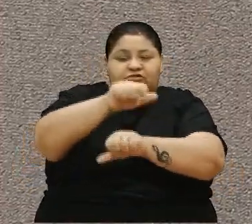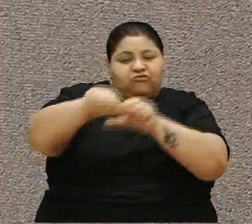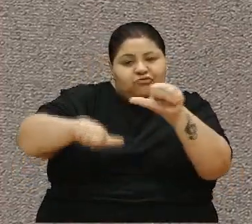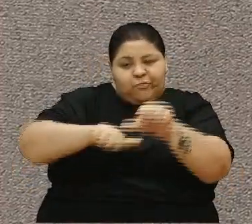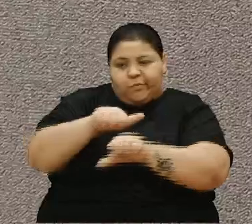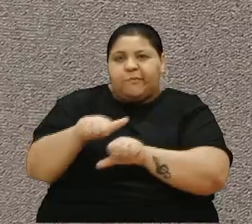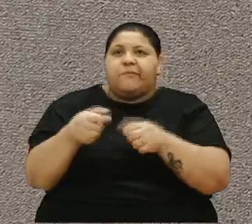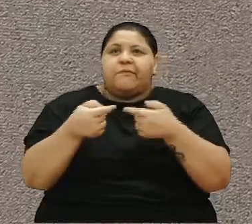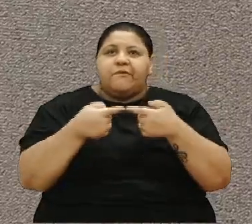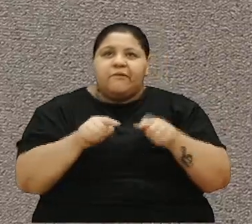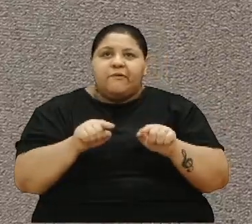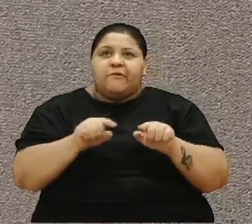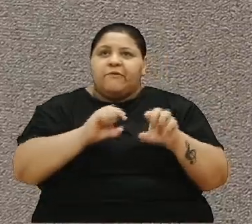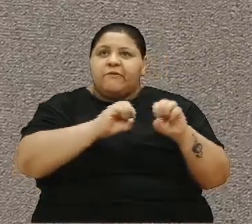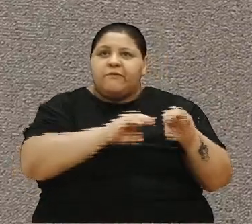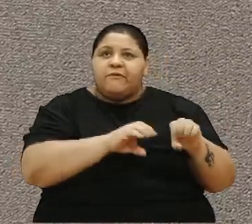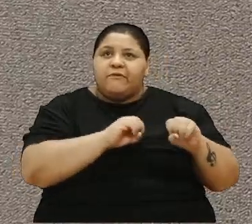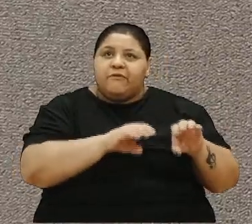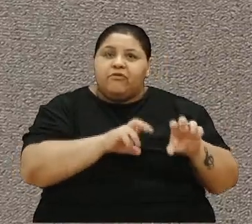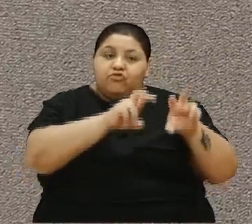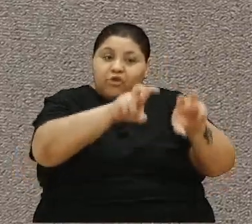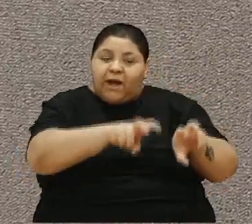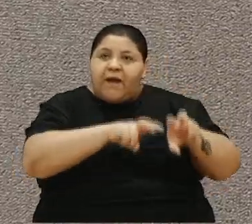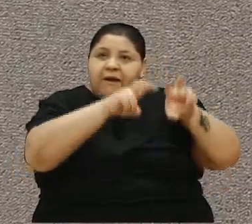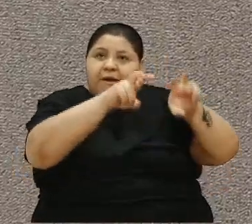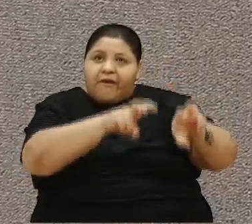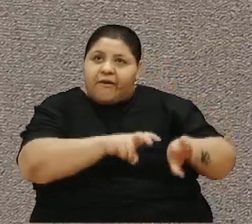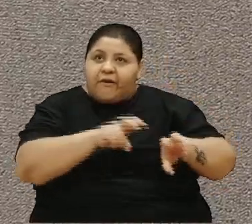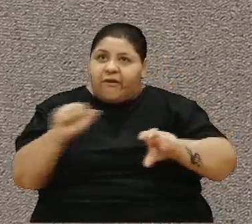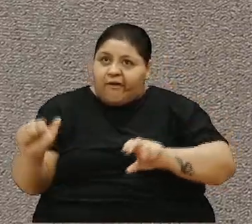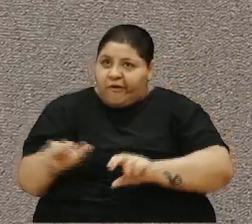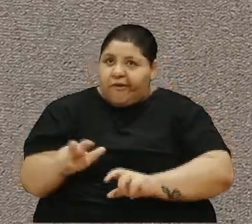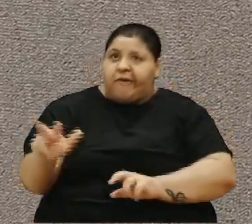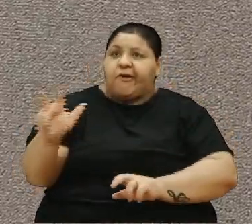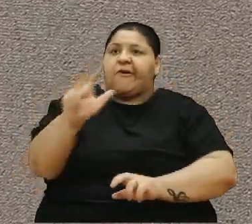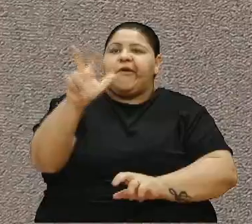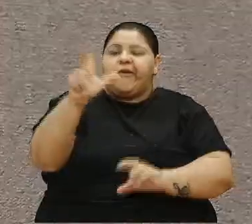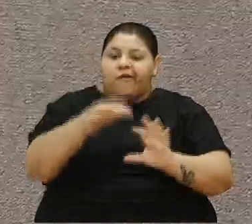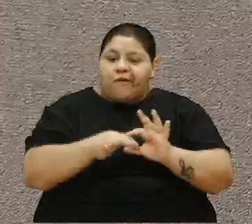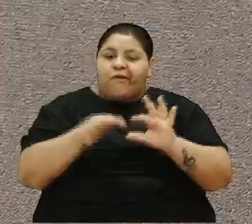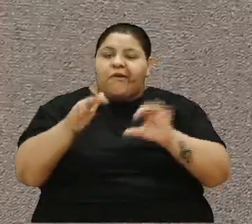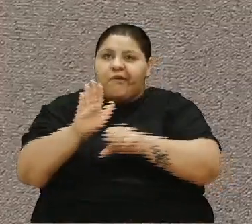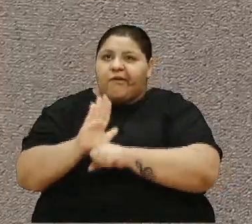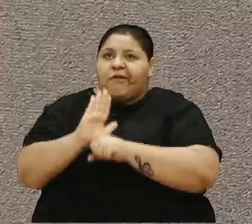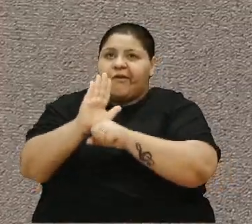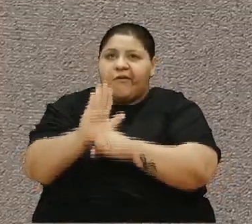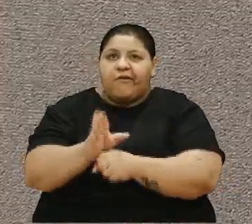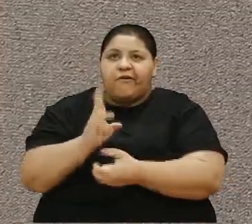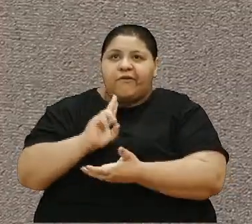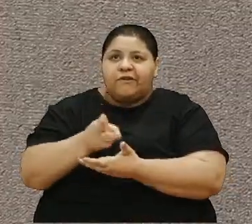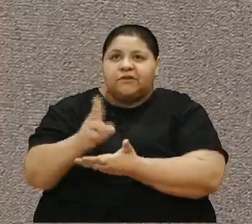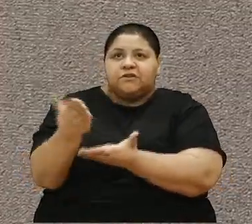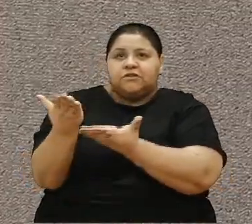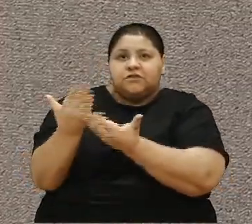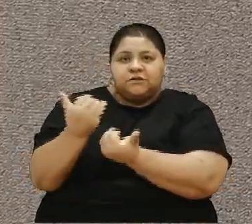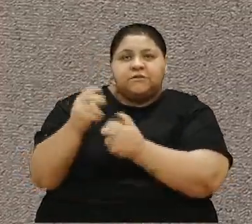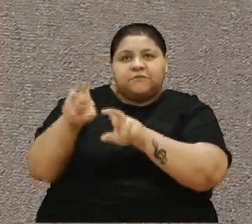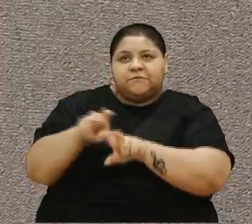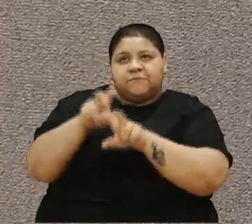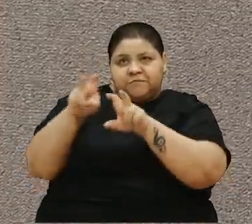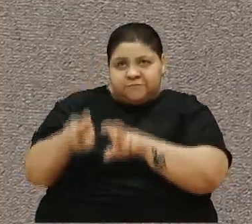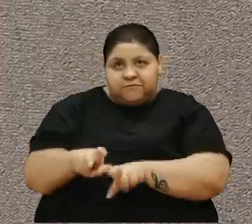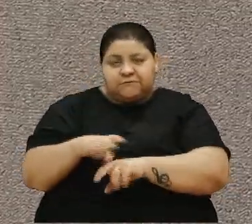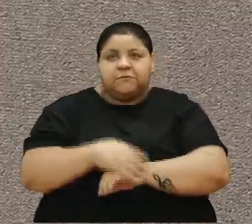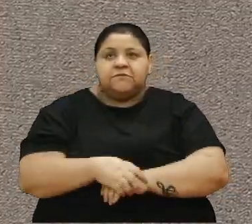para essa educação do campo, para que valorize, para que permita, para que ajude a manter os jovens no campo.